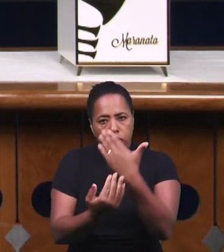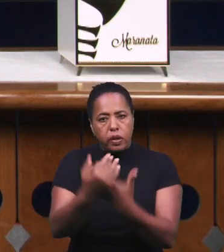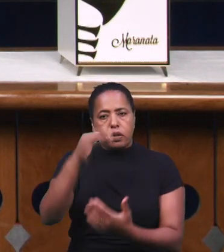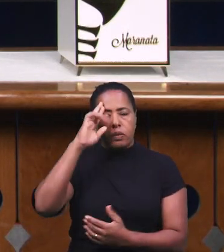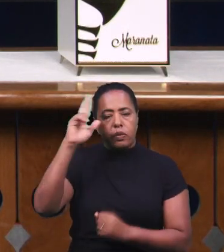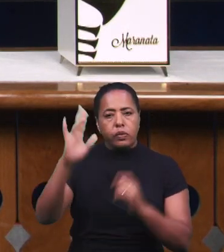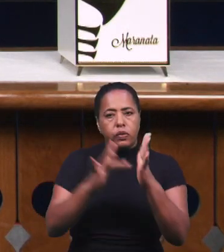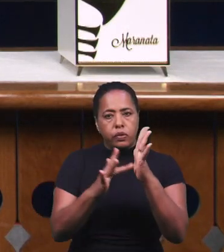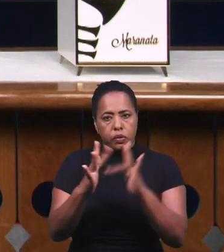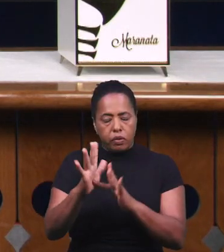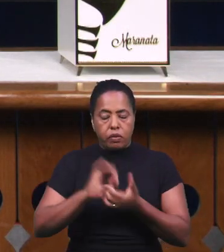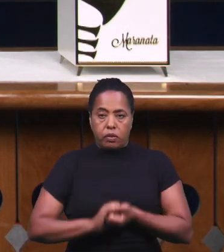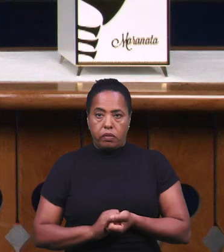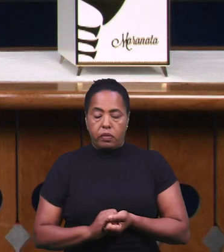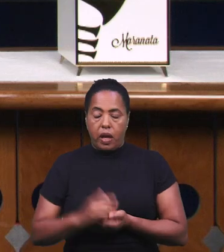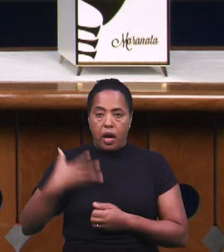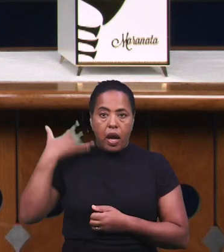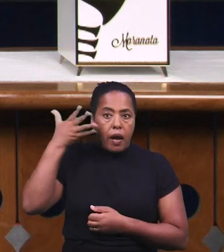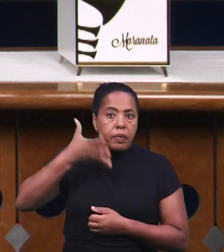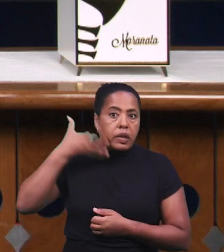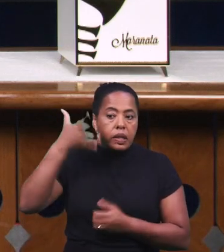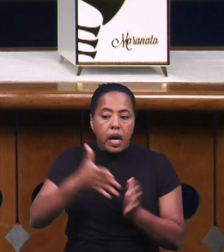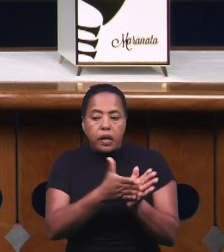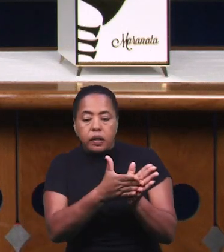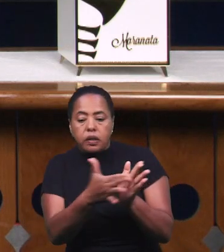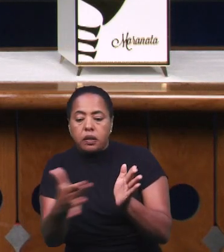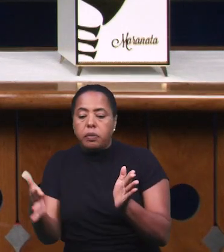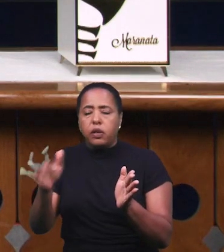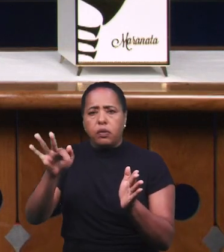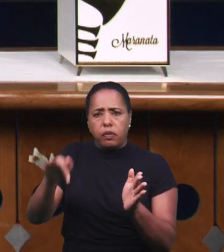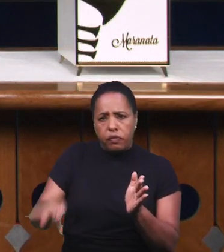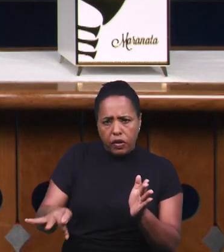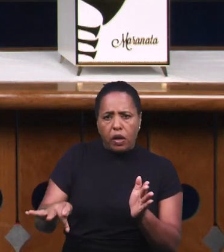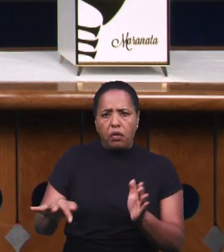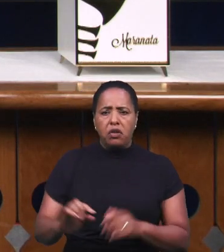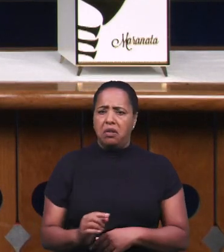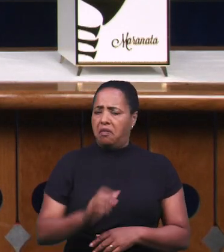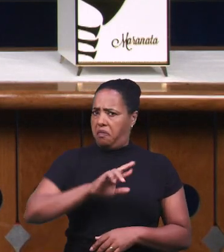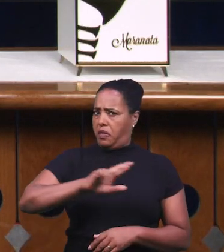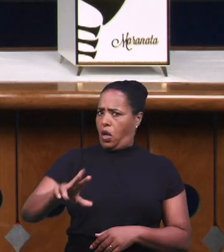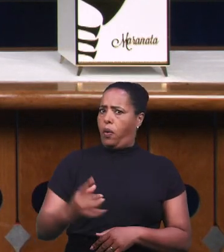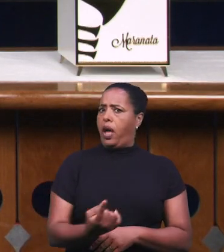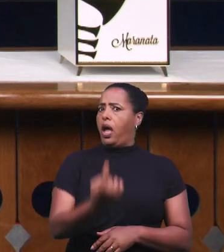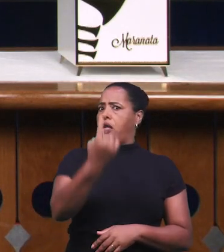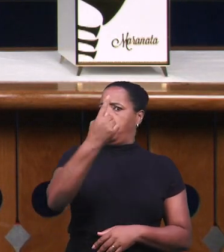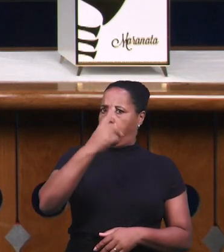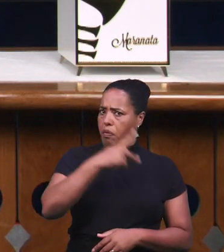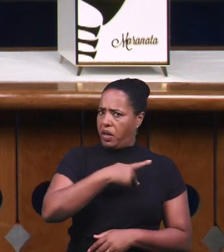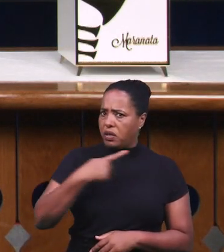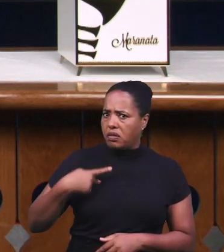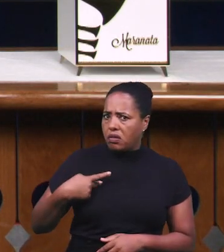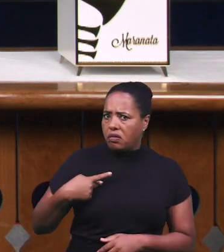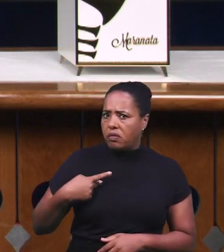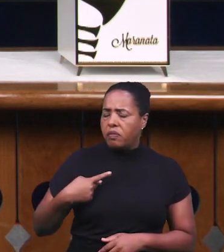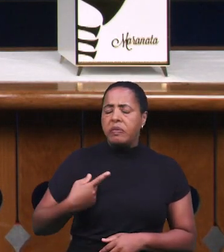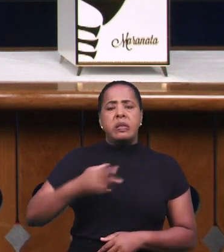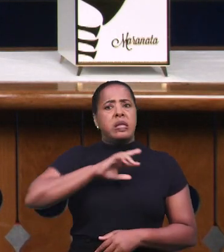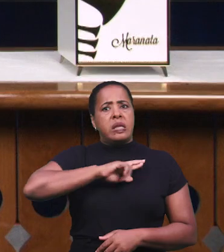A mensagem dessa última hora não é de um pastor, não é de um